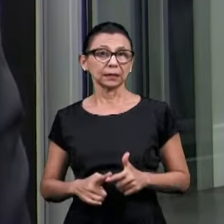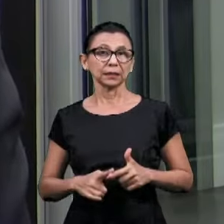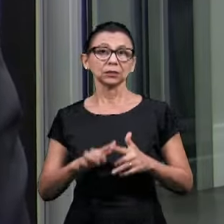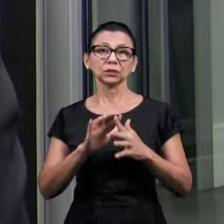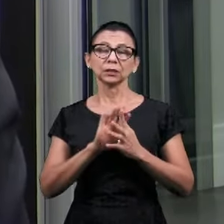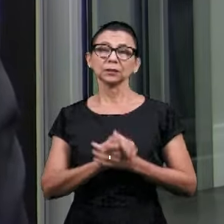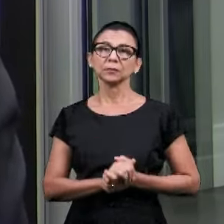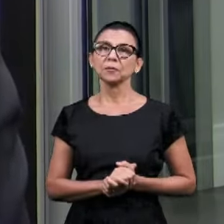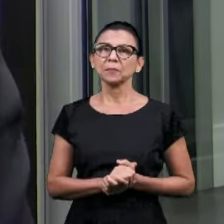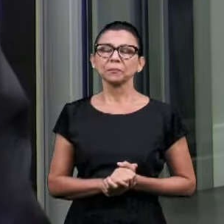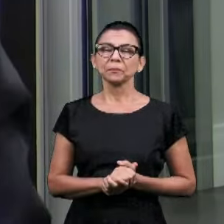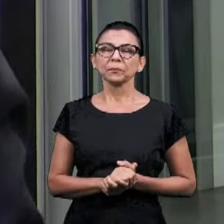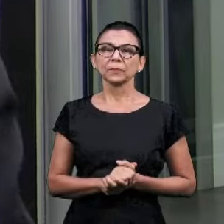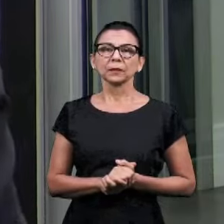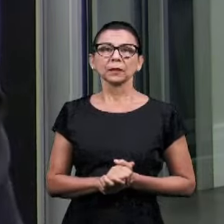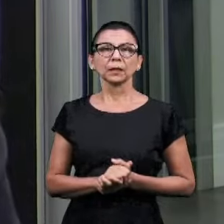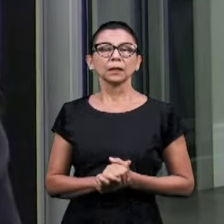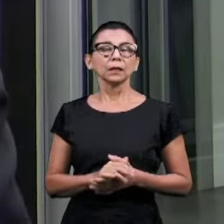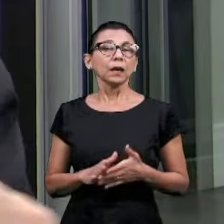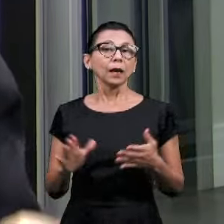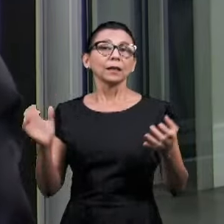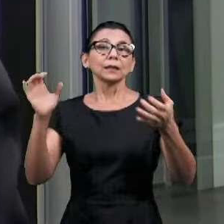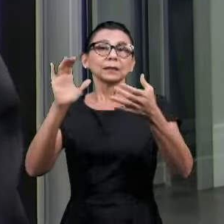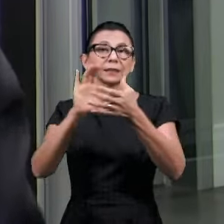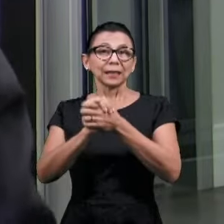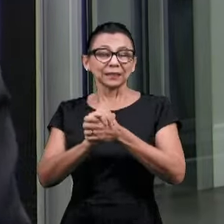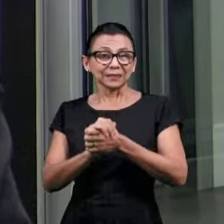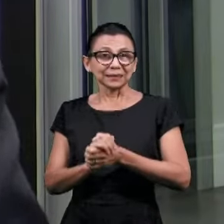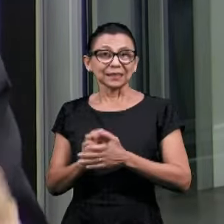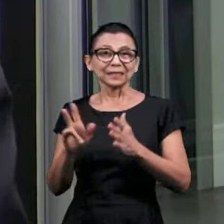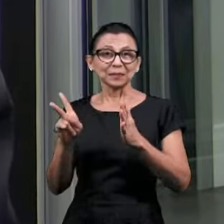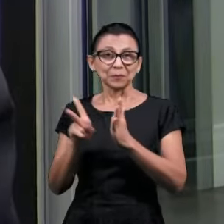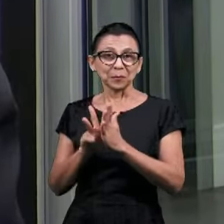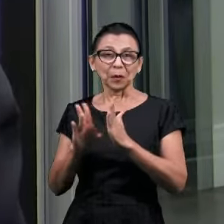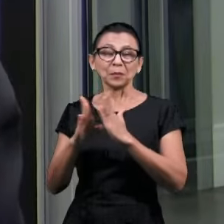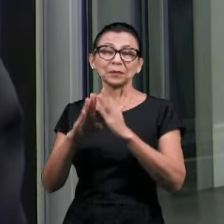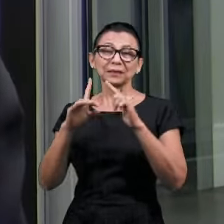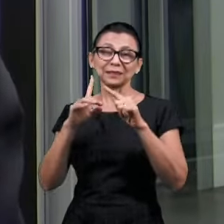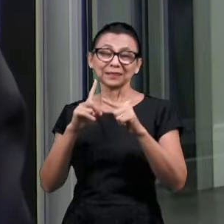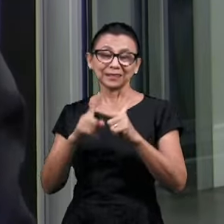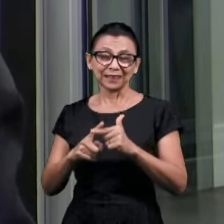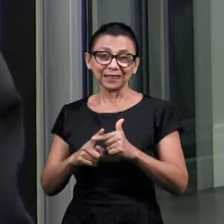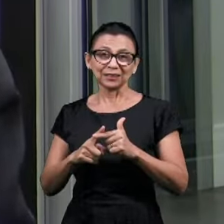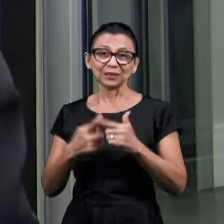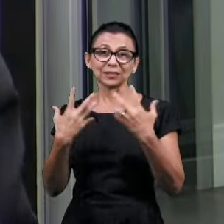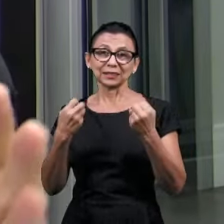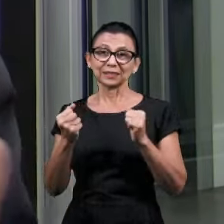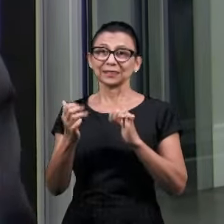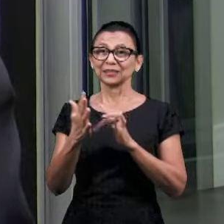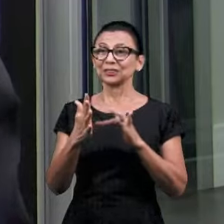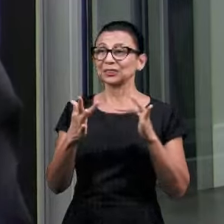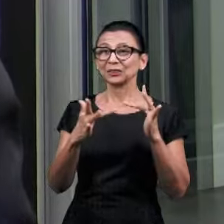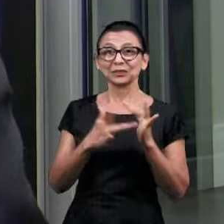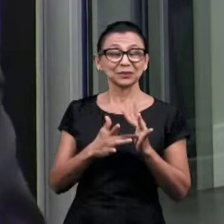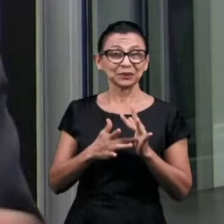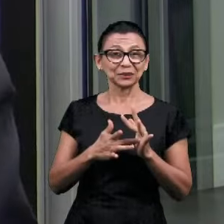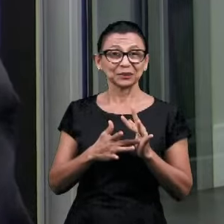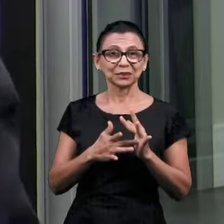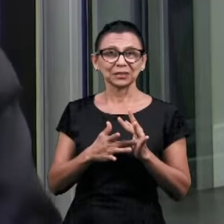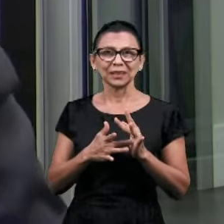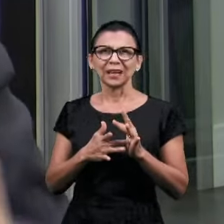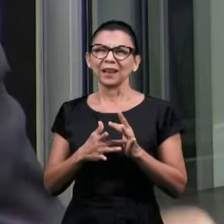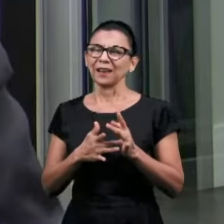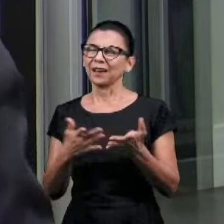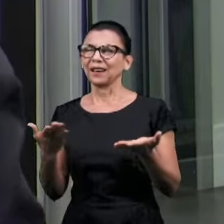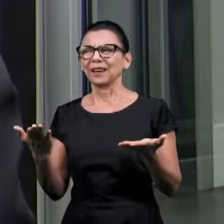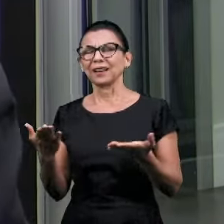igreja... Que história maravilhosa, né, pastor? Pela qual eu tenho um carinho, um amor por aquela igreja, né? Todas as vezes que eu tenho a oportunidade